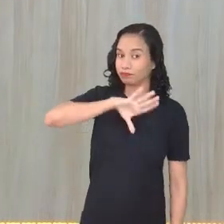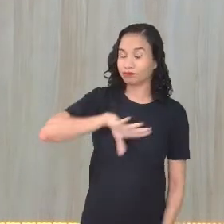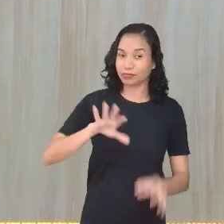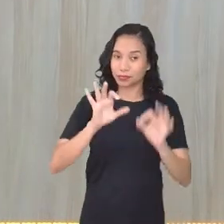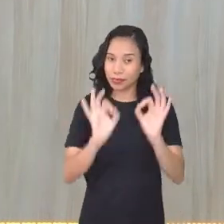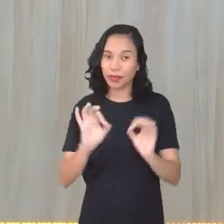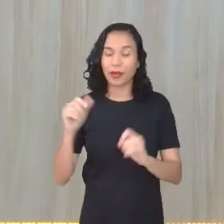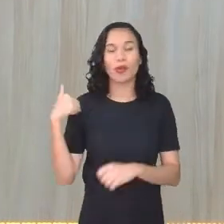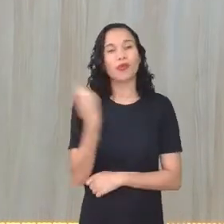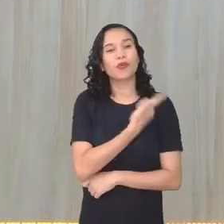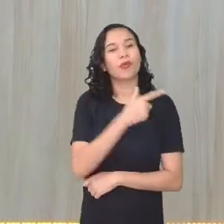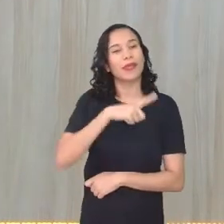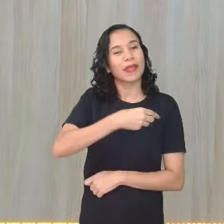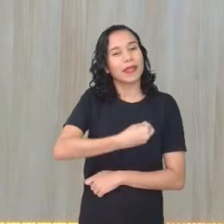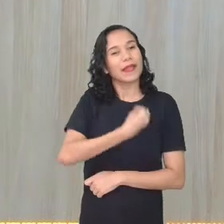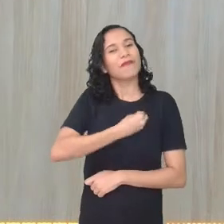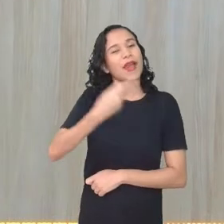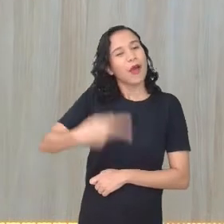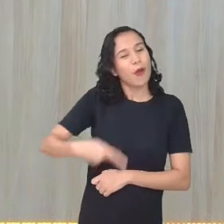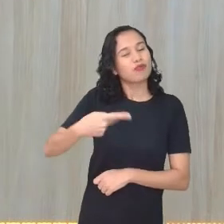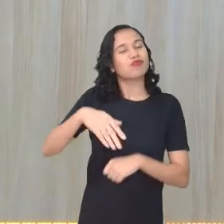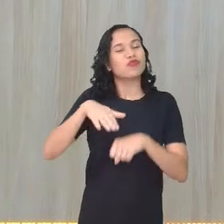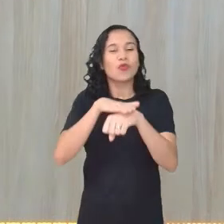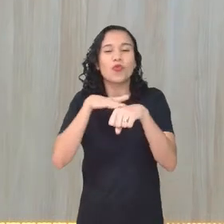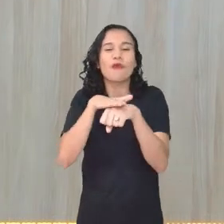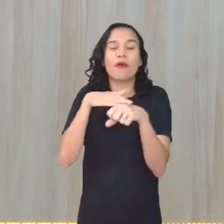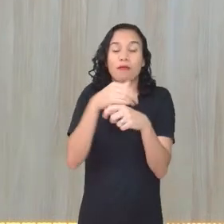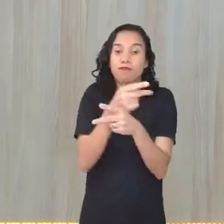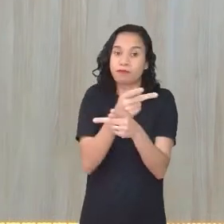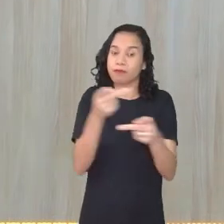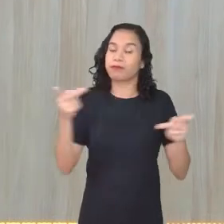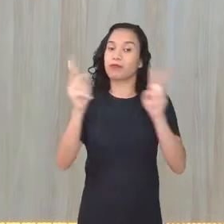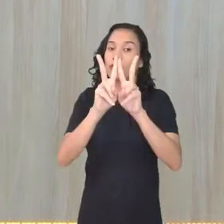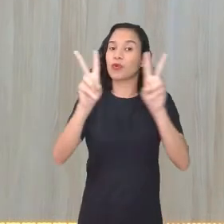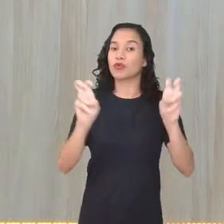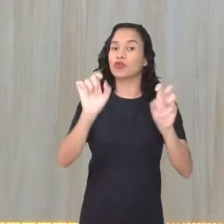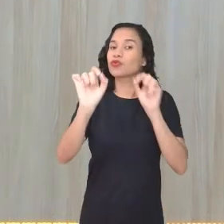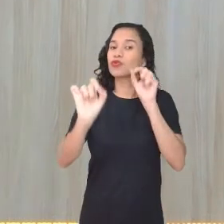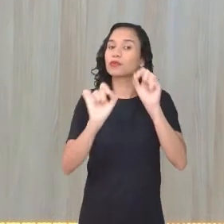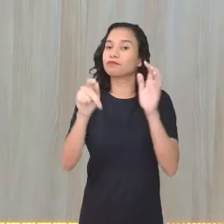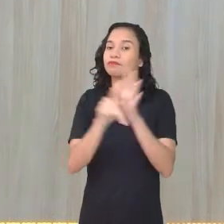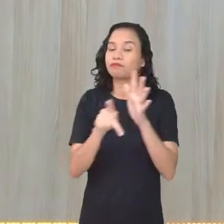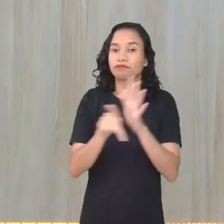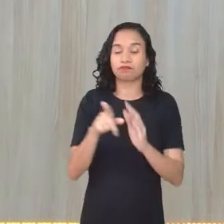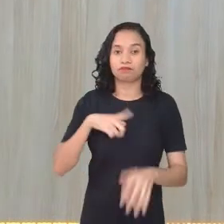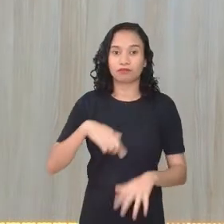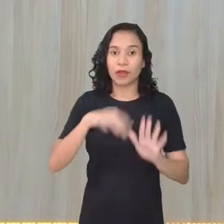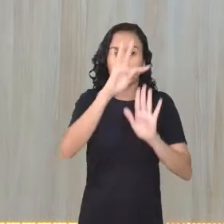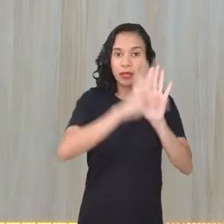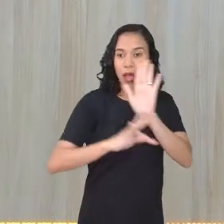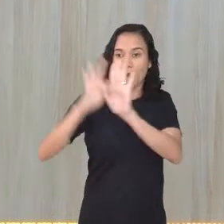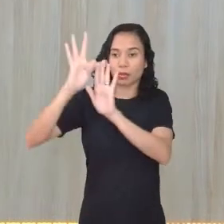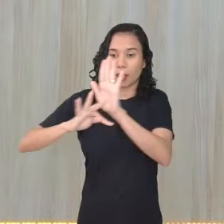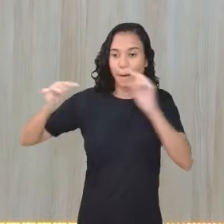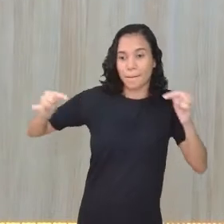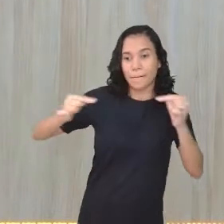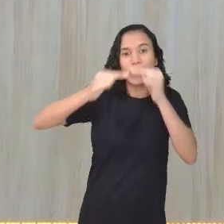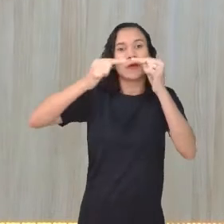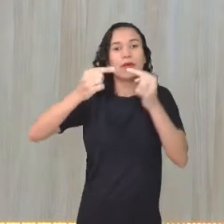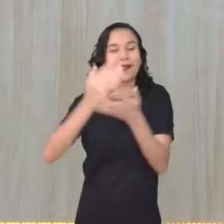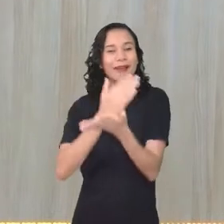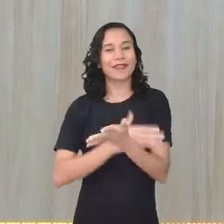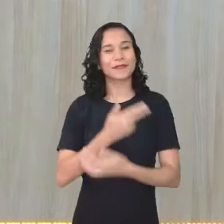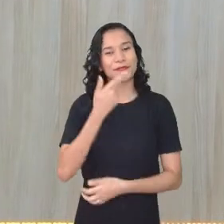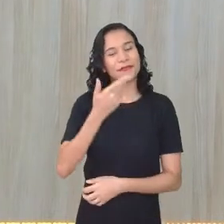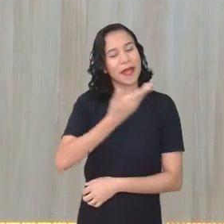A gente vai ficar aqui conversando com vocês sobre intertextualidade. E antes de eu apresentar a minha